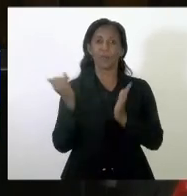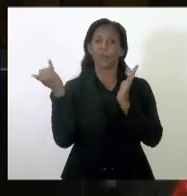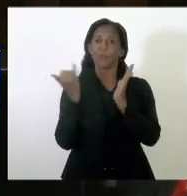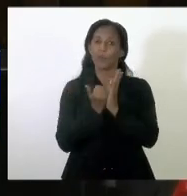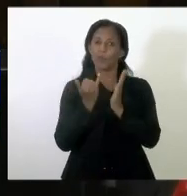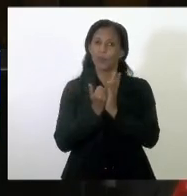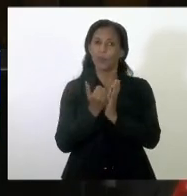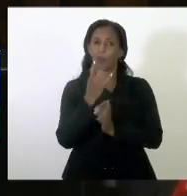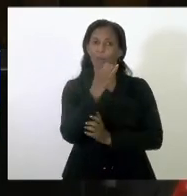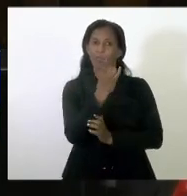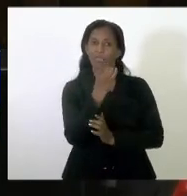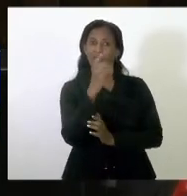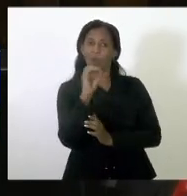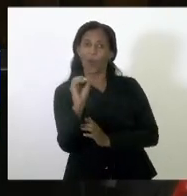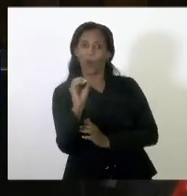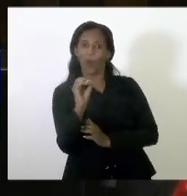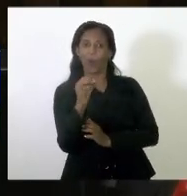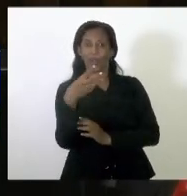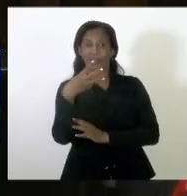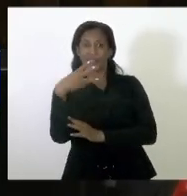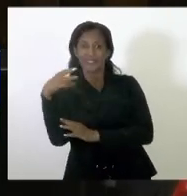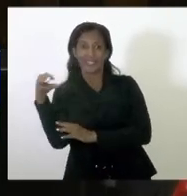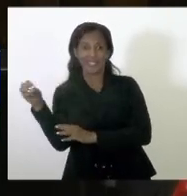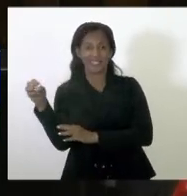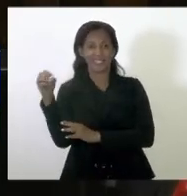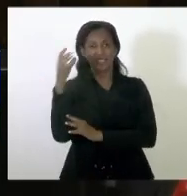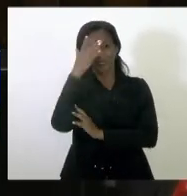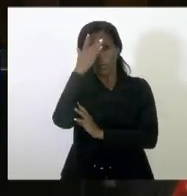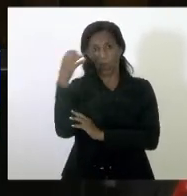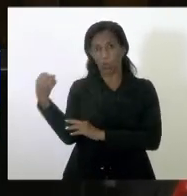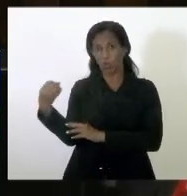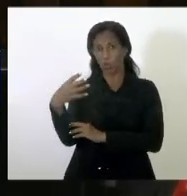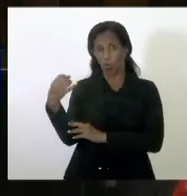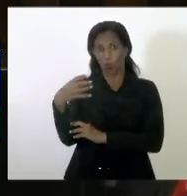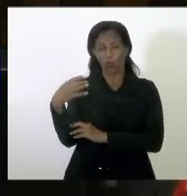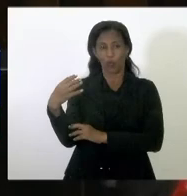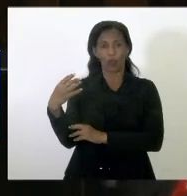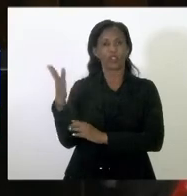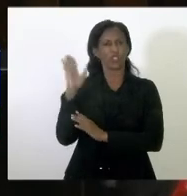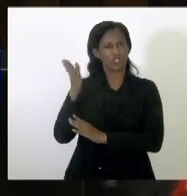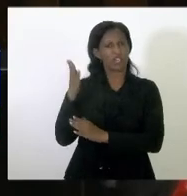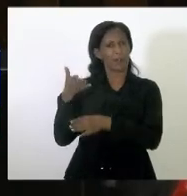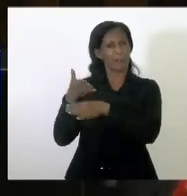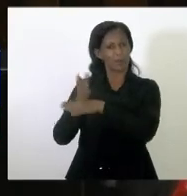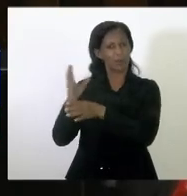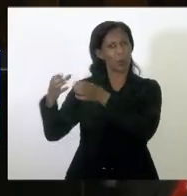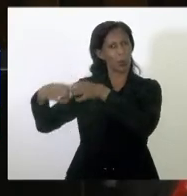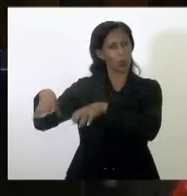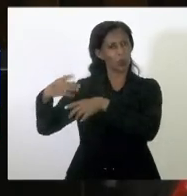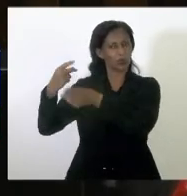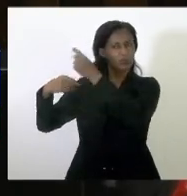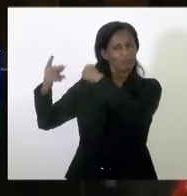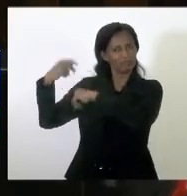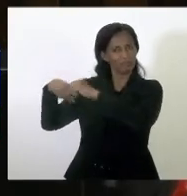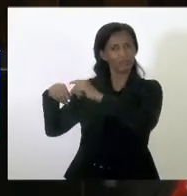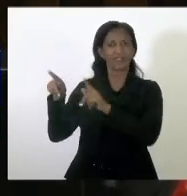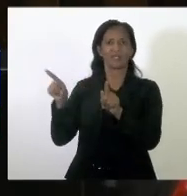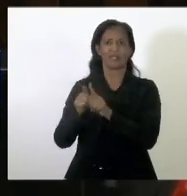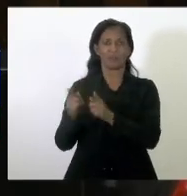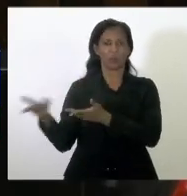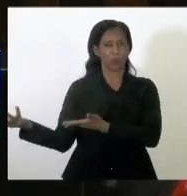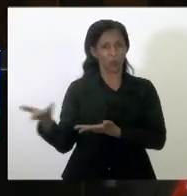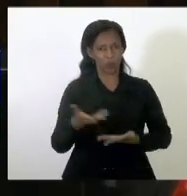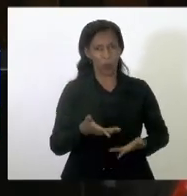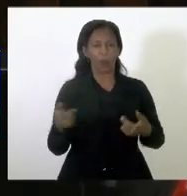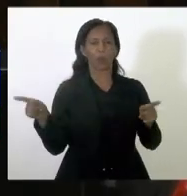Diário Oficial a convocação para 300 novos servidores de concursos anteriores, também fruto do trabalho desse mandato da Comissão de